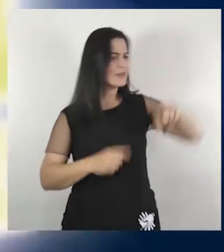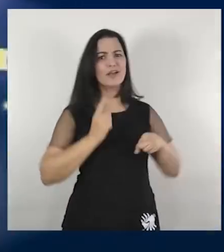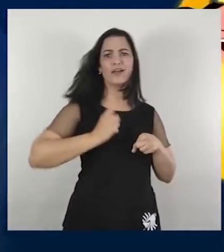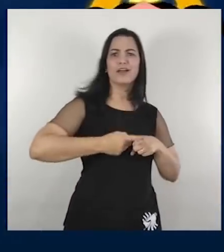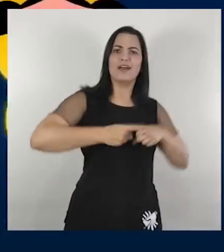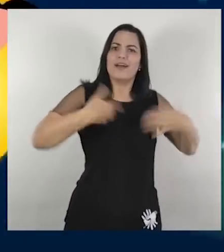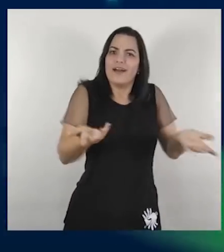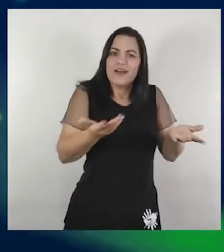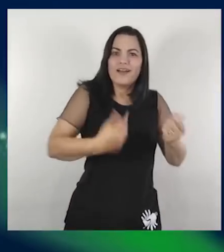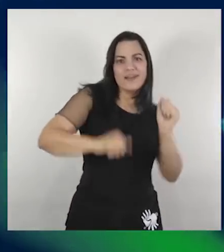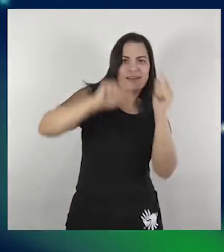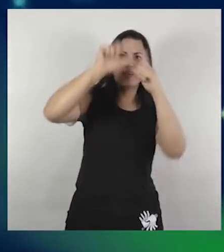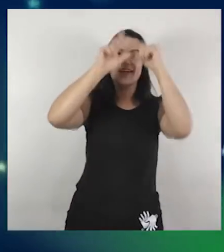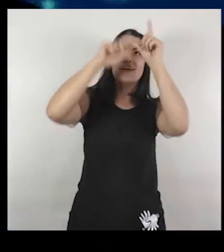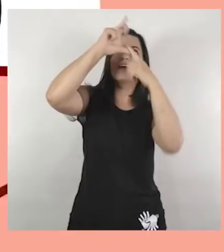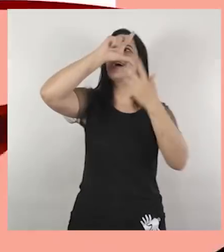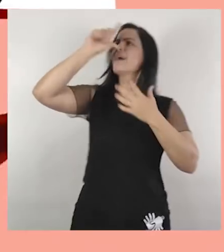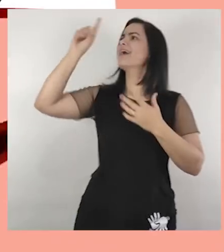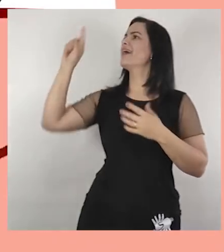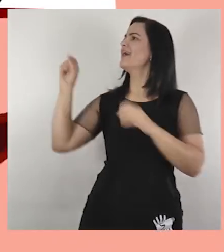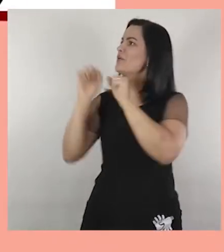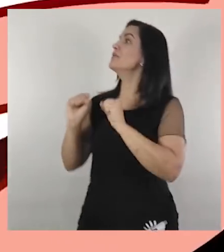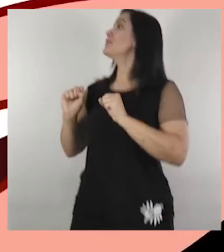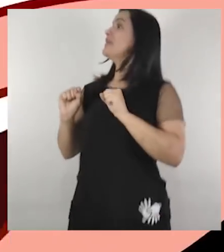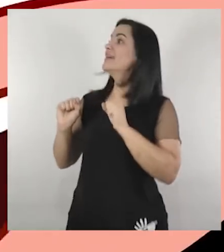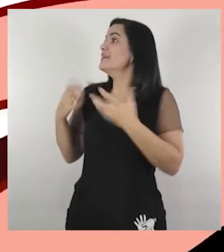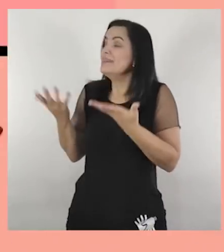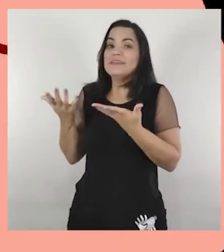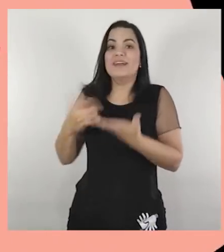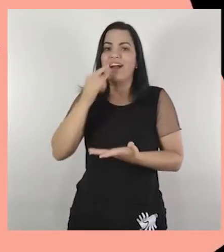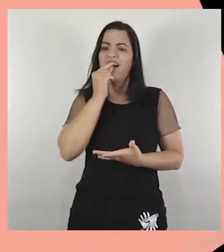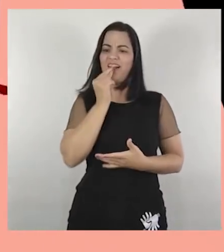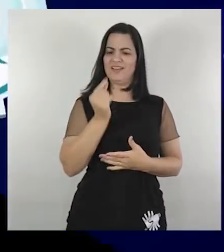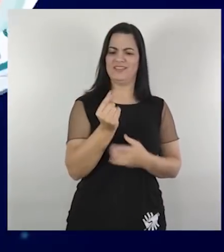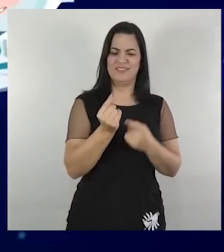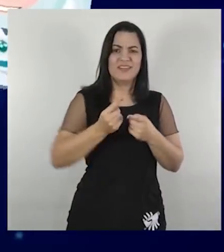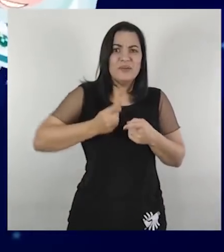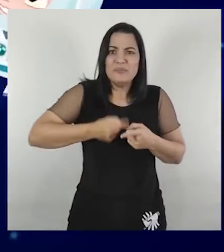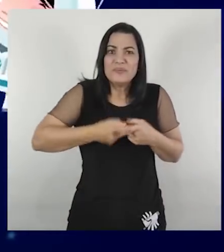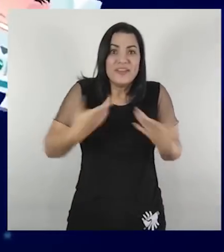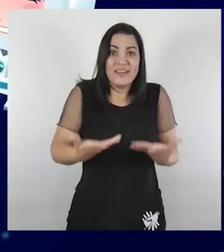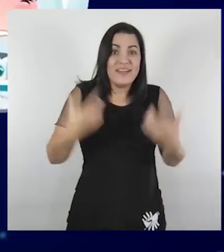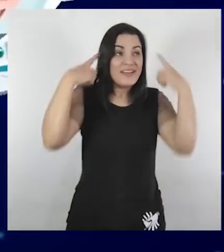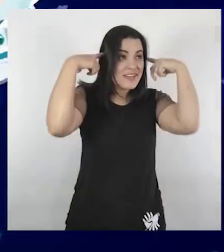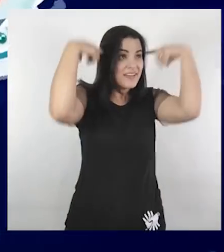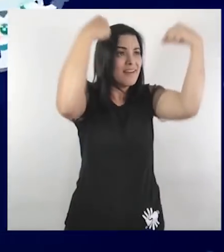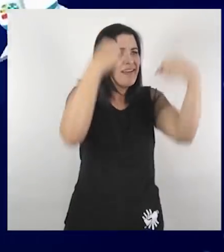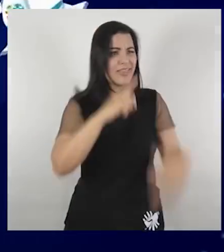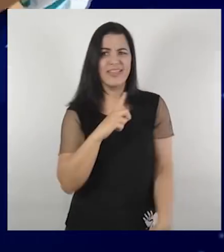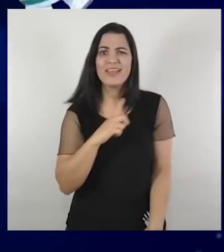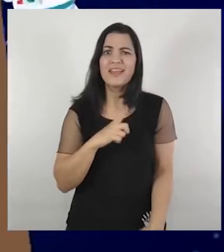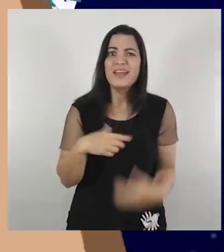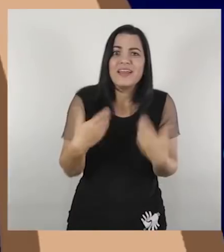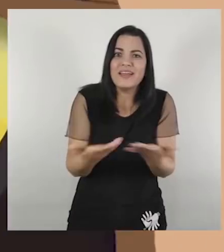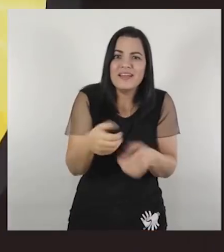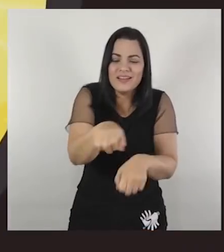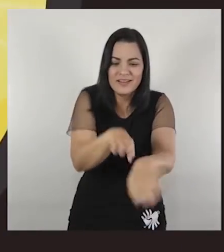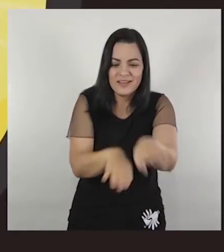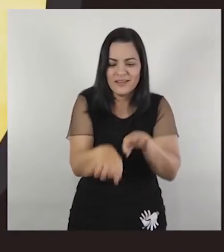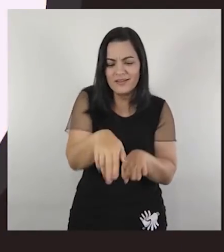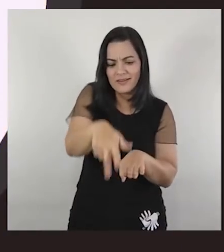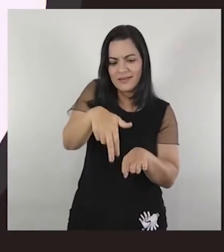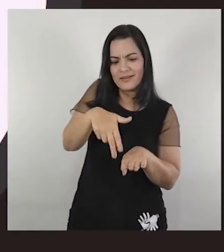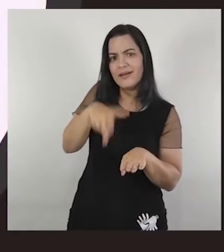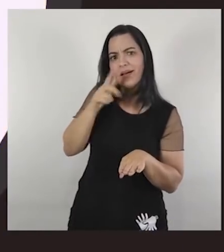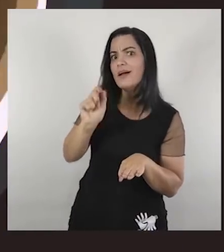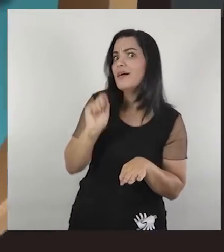Porque a luz acende, cadê a estrela cadente? Porque a gente perde dente, será que existe doente? Dá pra andar de trás pra frente, abacaxi